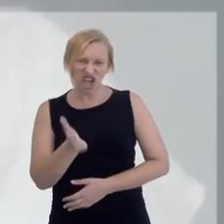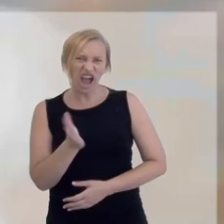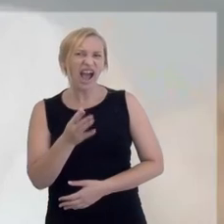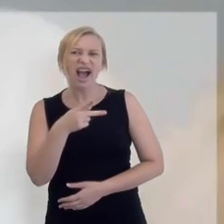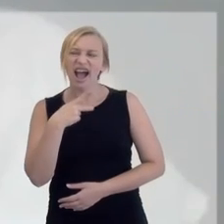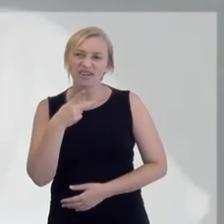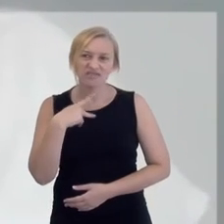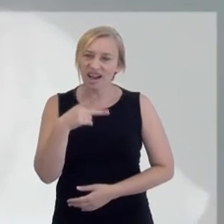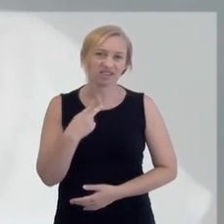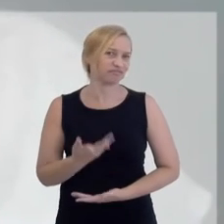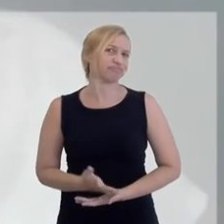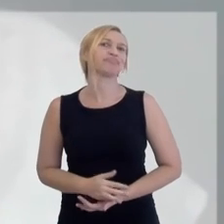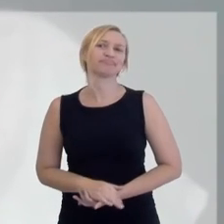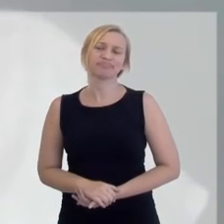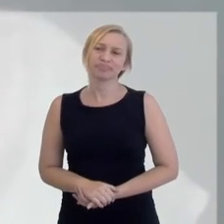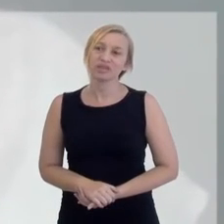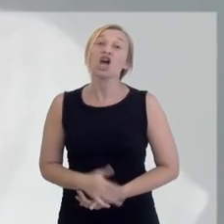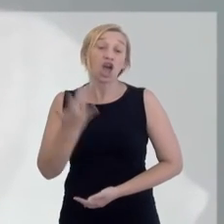cara. Assim,